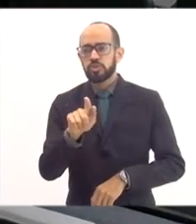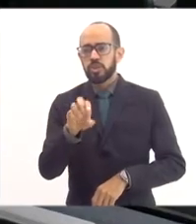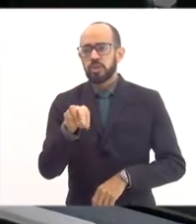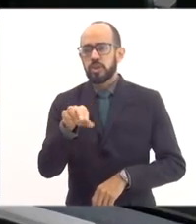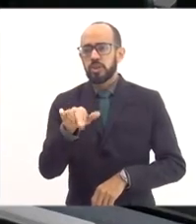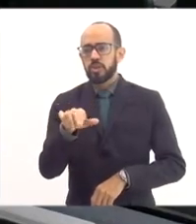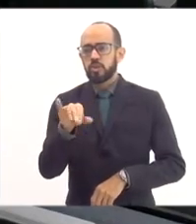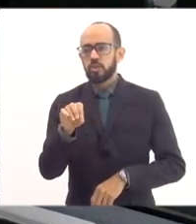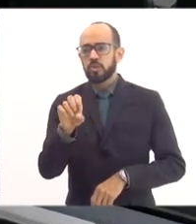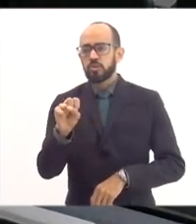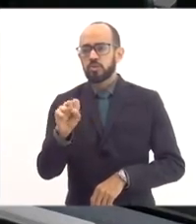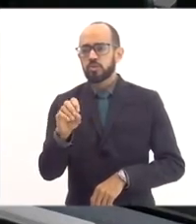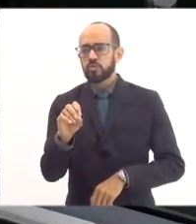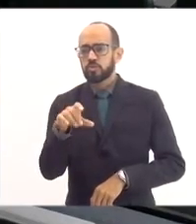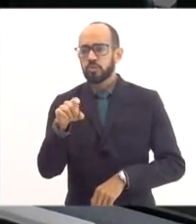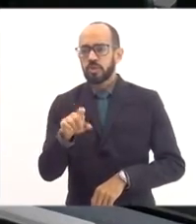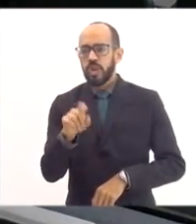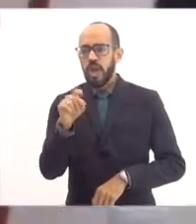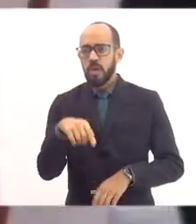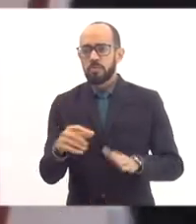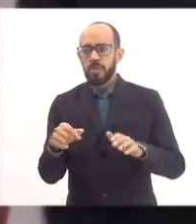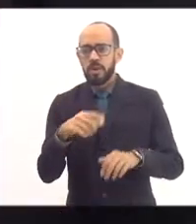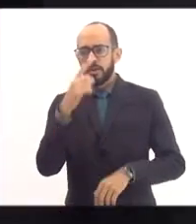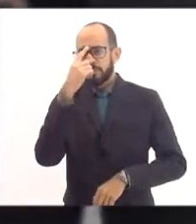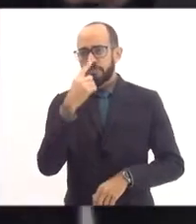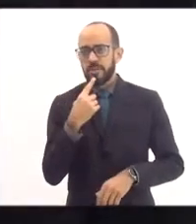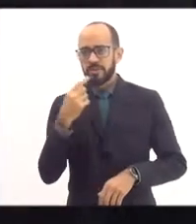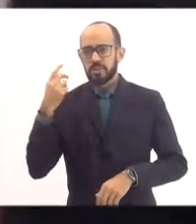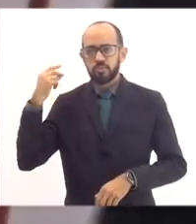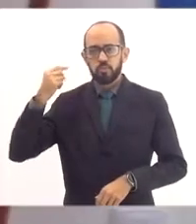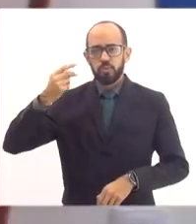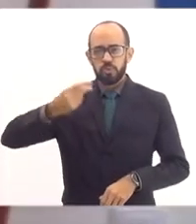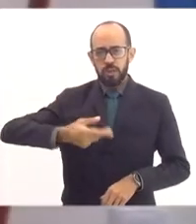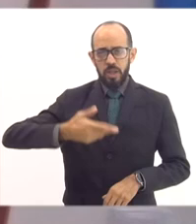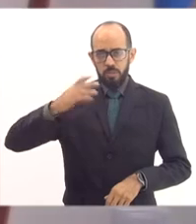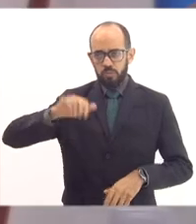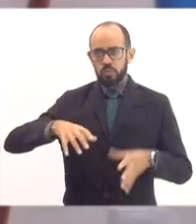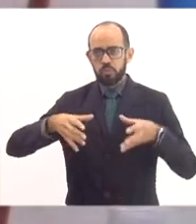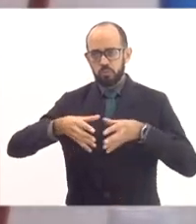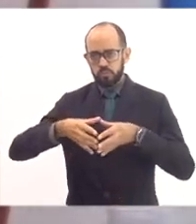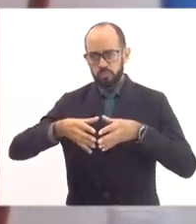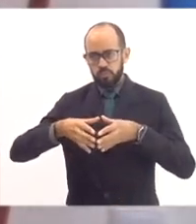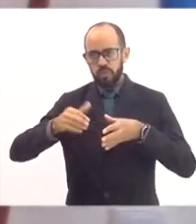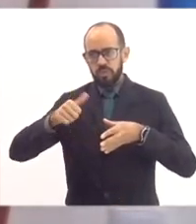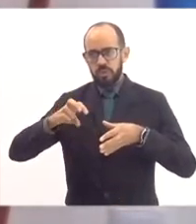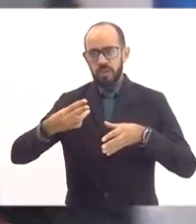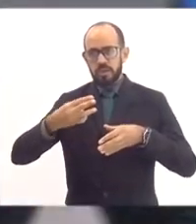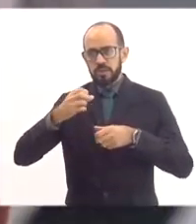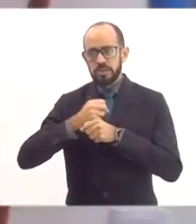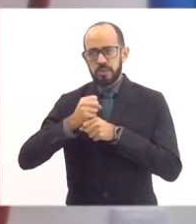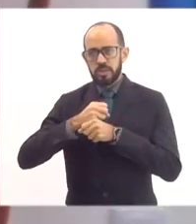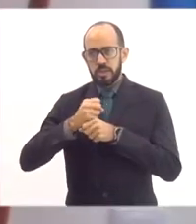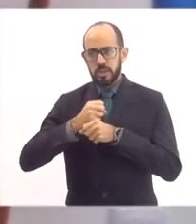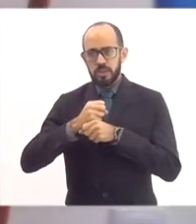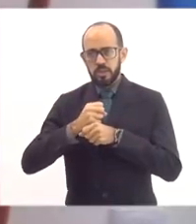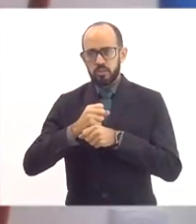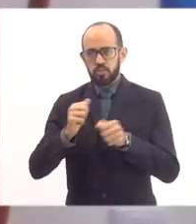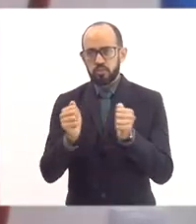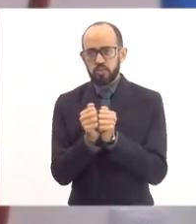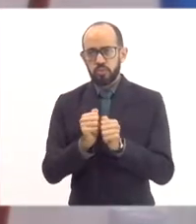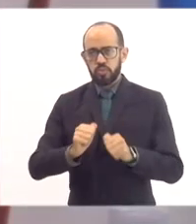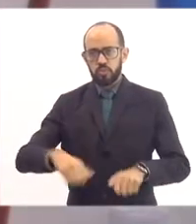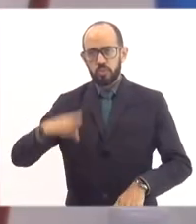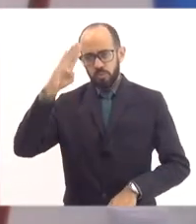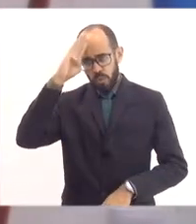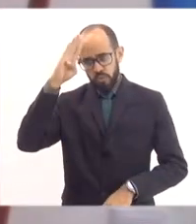figura histórica da corporação, teve mais de 13 anos servindo diretamente ao presidente Jair Bolsonaro, assessor direto do